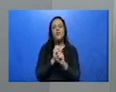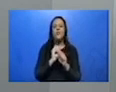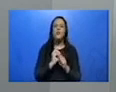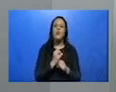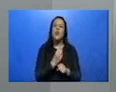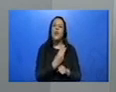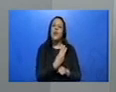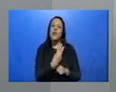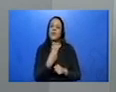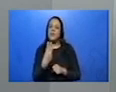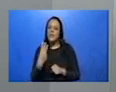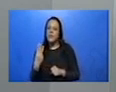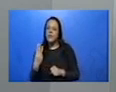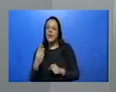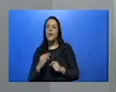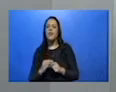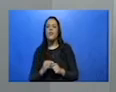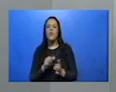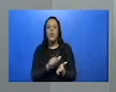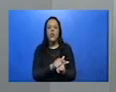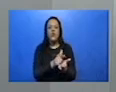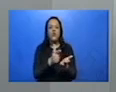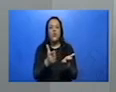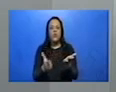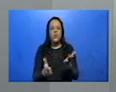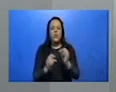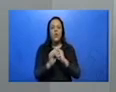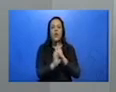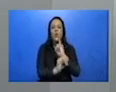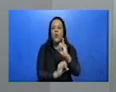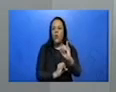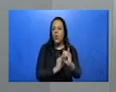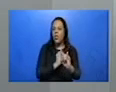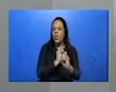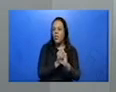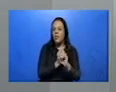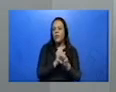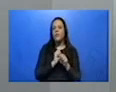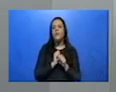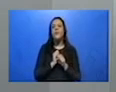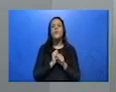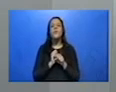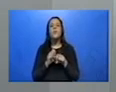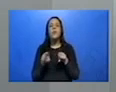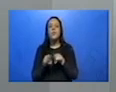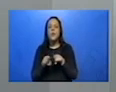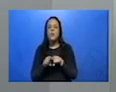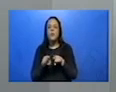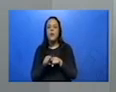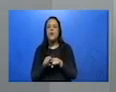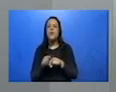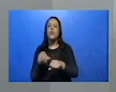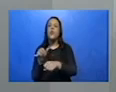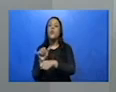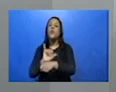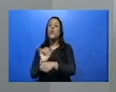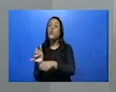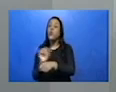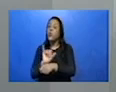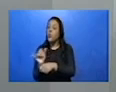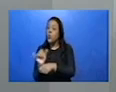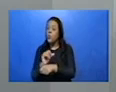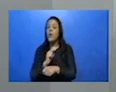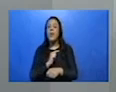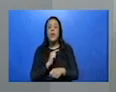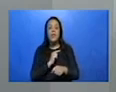como também, hoje em dia, as redes sociais têm muita resenha. No YouTube você acha resenha de tudo. Aliás, não só